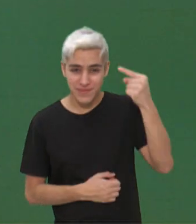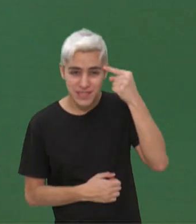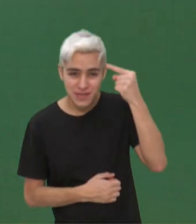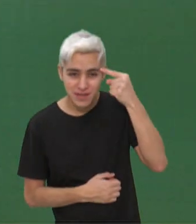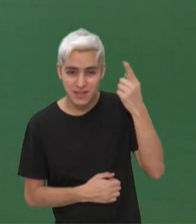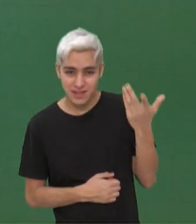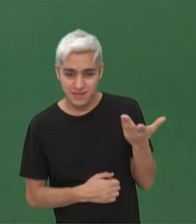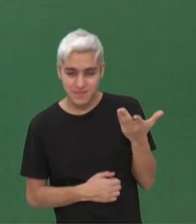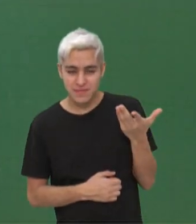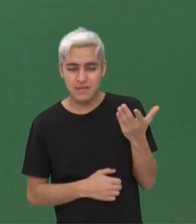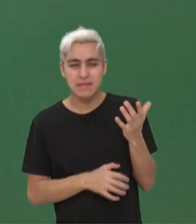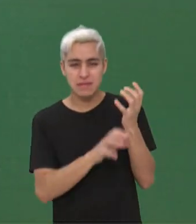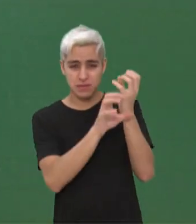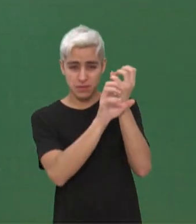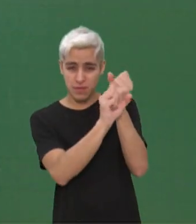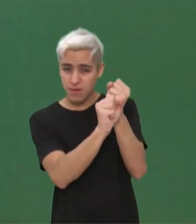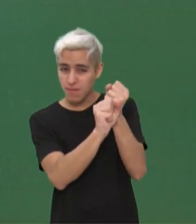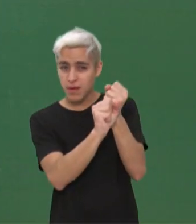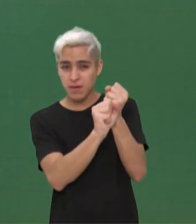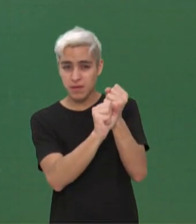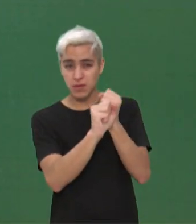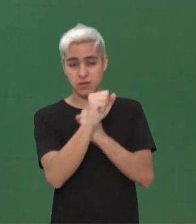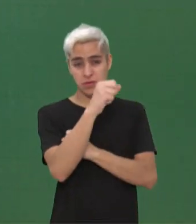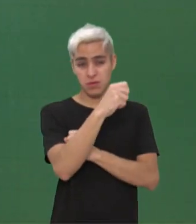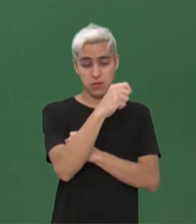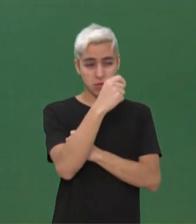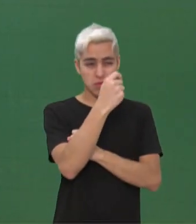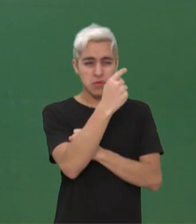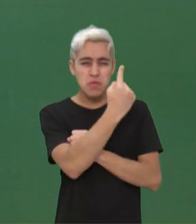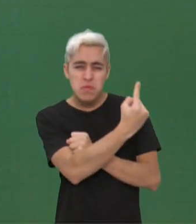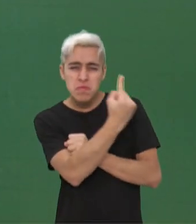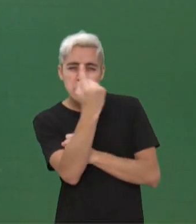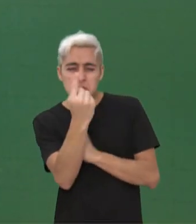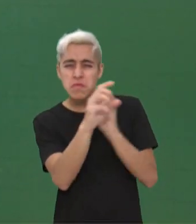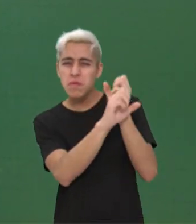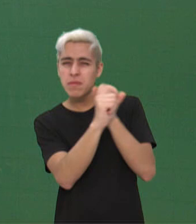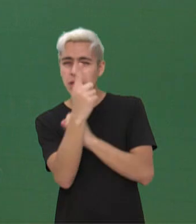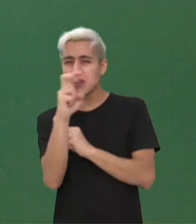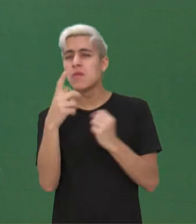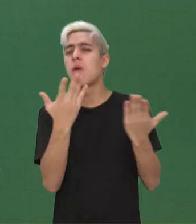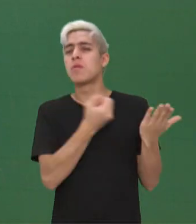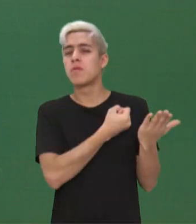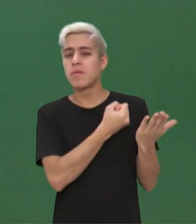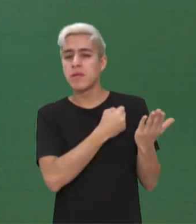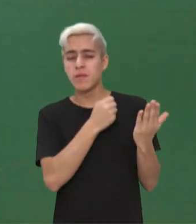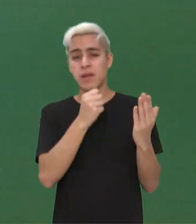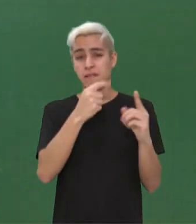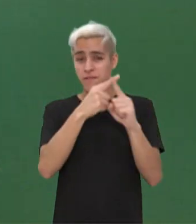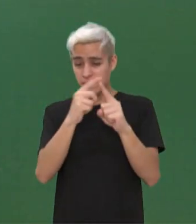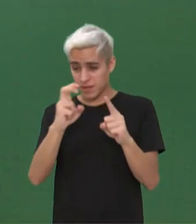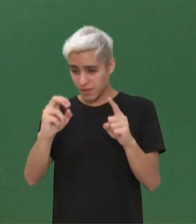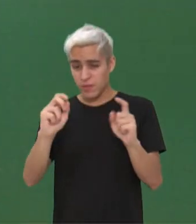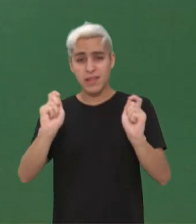Pensou? Qual é a soma? Dois números somados dão 15, multiplicados dão 50.